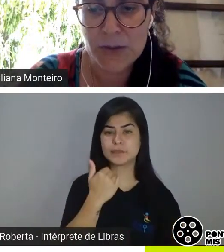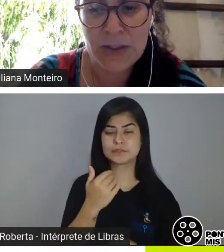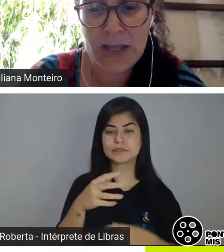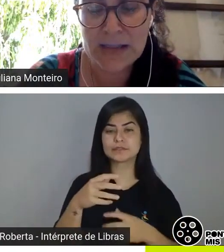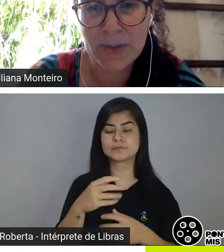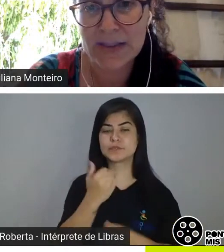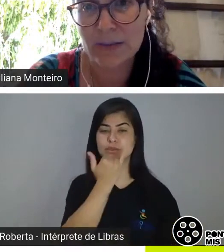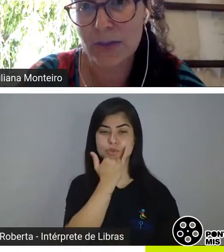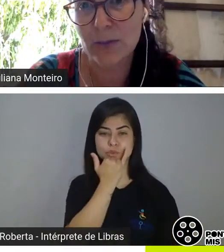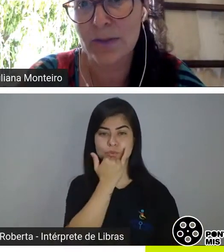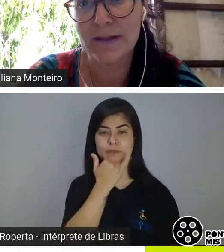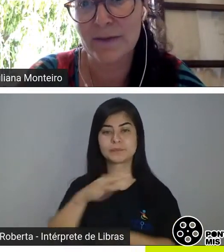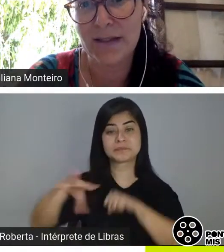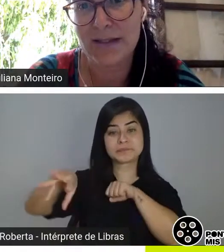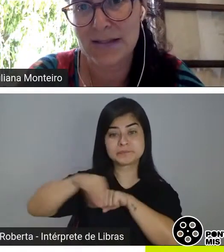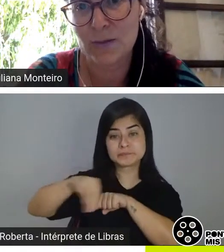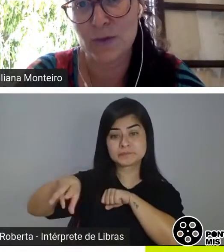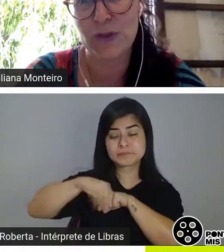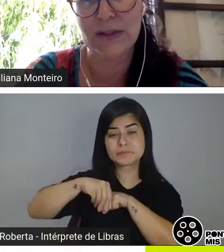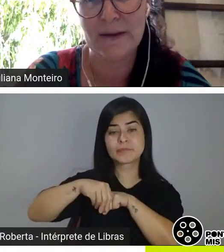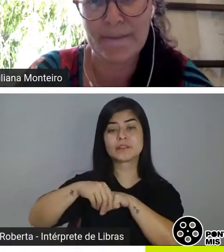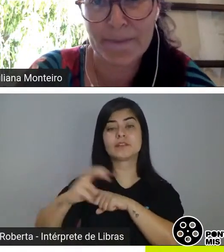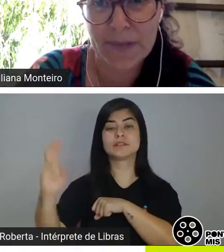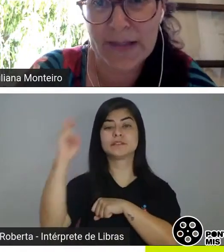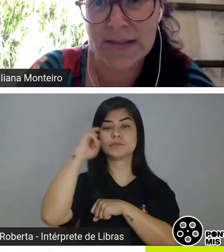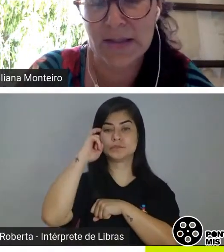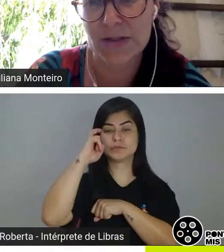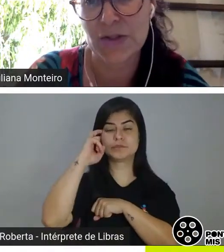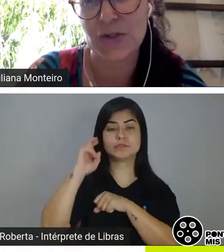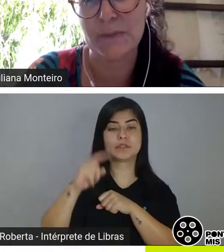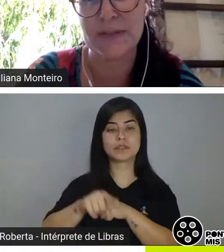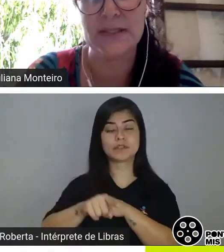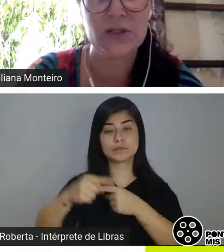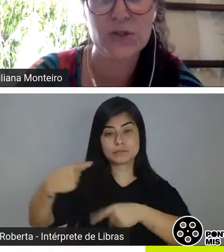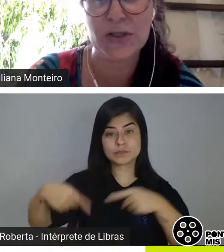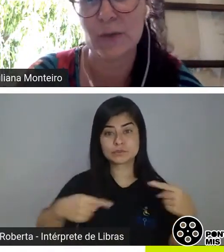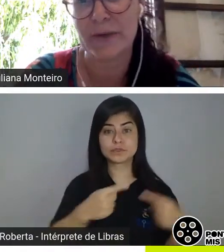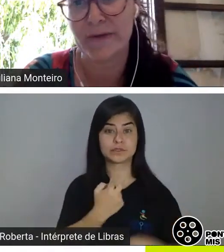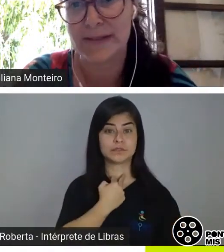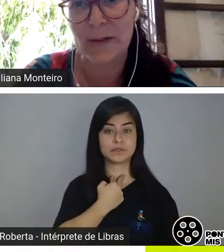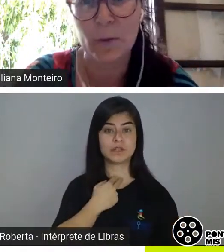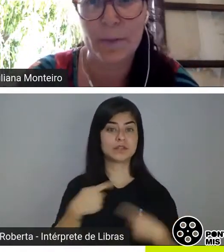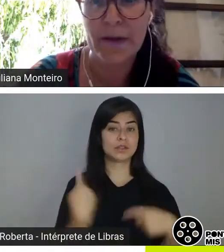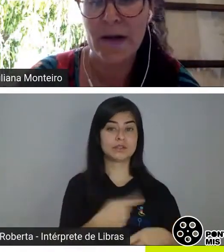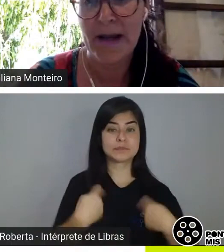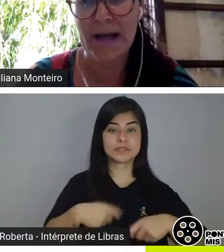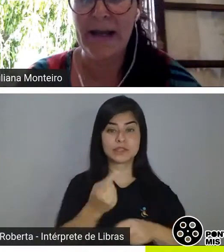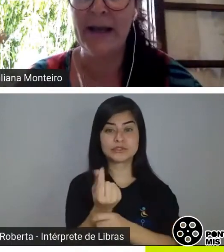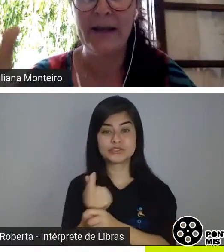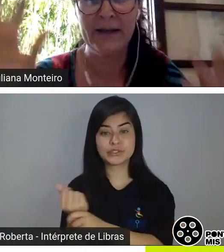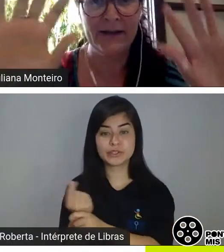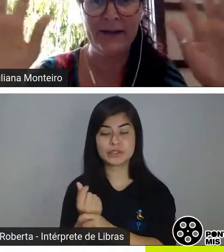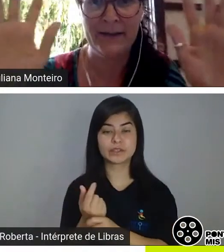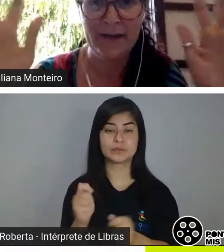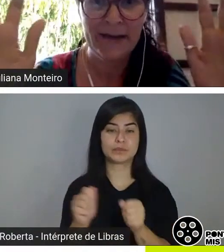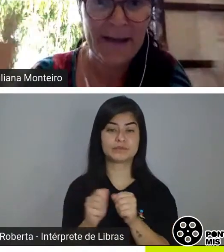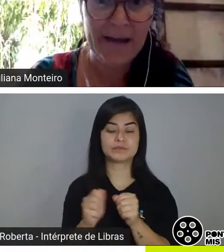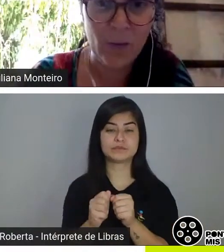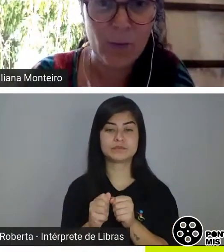se alimentar disso, né? Então, acho que essa é uma questão que nunca deveria ser discutida, né? Se a gente precisa de dinheiro para fazer...